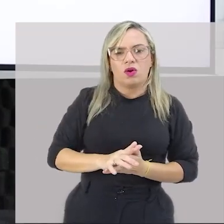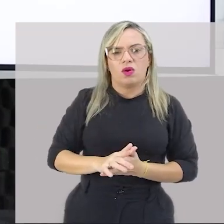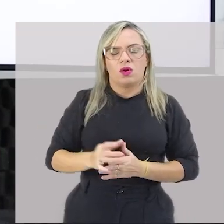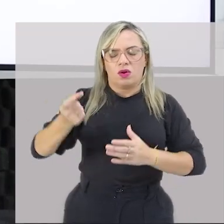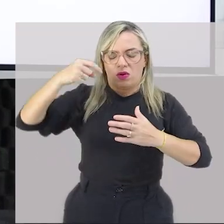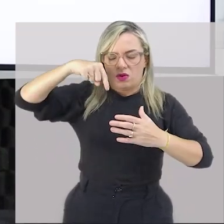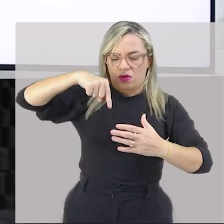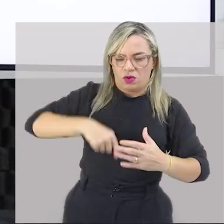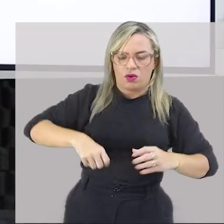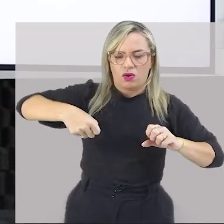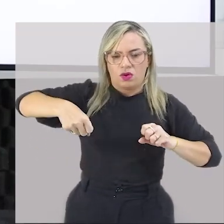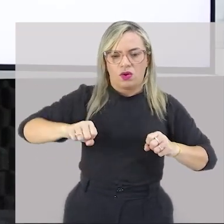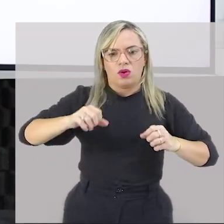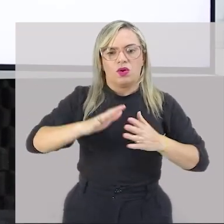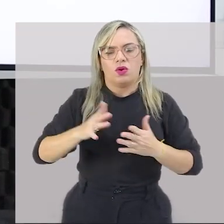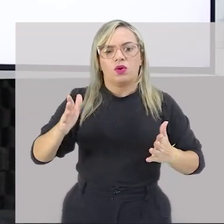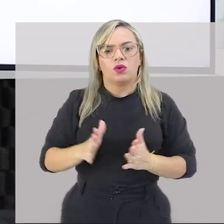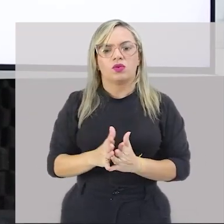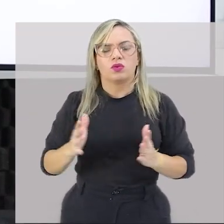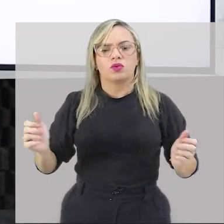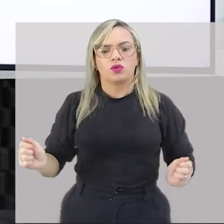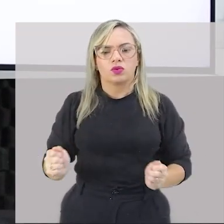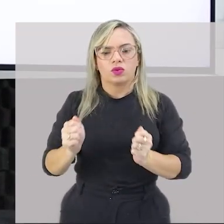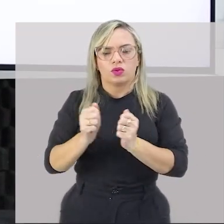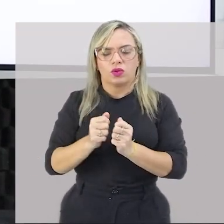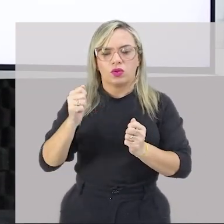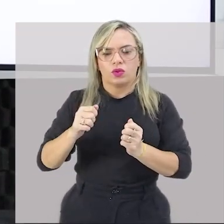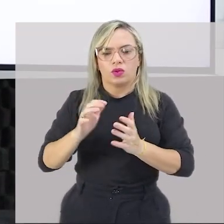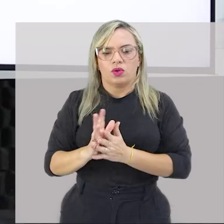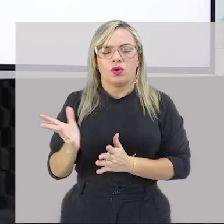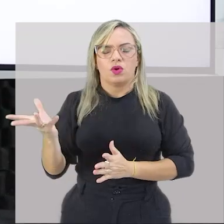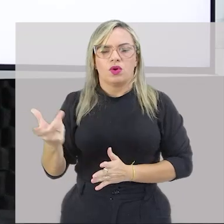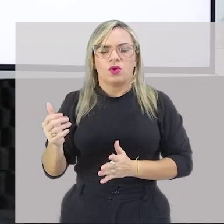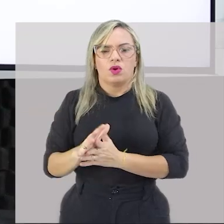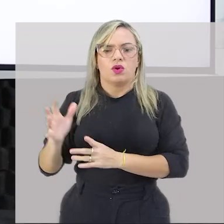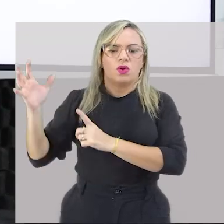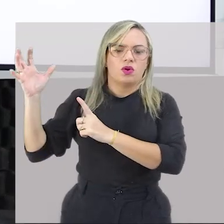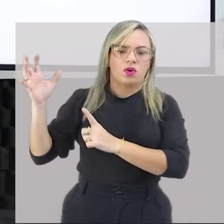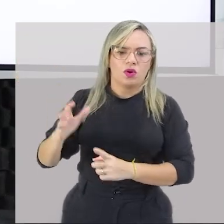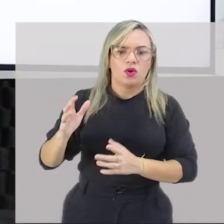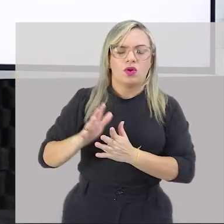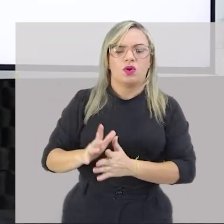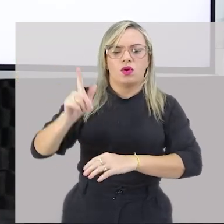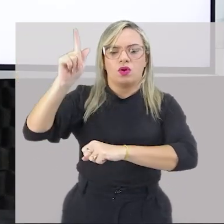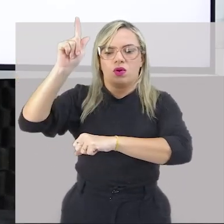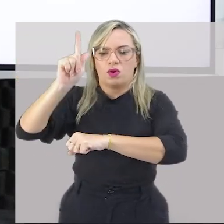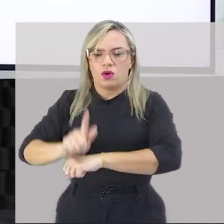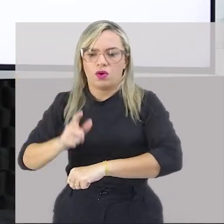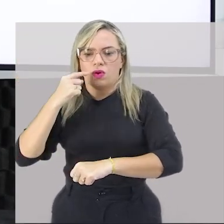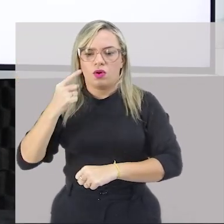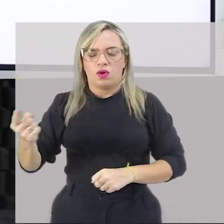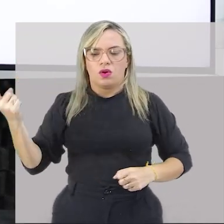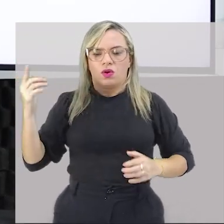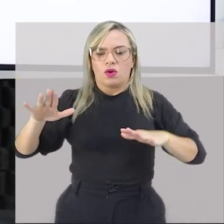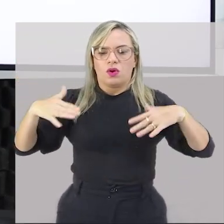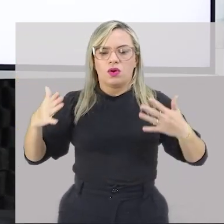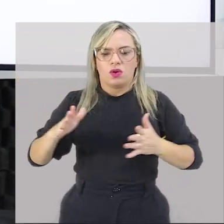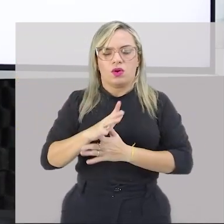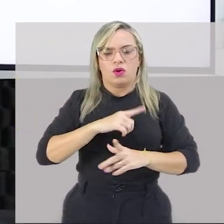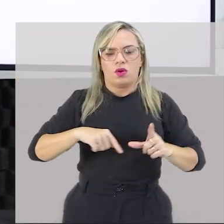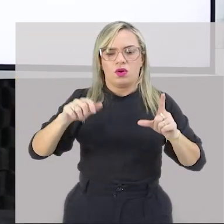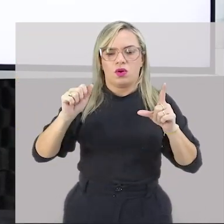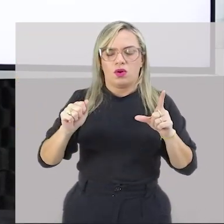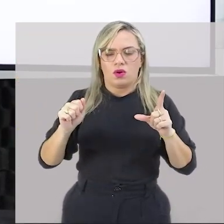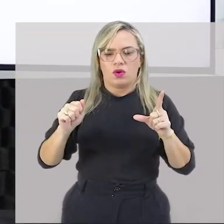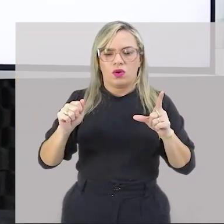caírem praticamente juntas porque estão sujeitas à mesma aceleração da gravidade. Então, ó, possui a mesma inércia. O que é inércia? Inércia